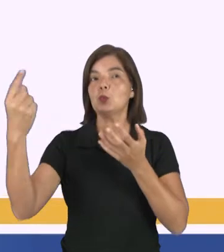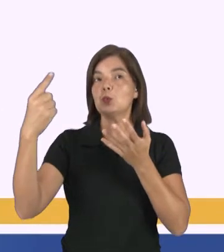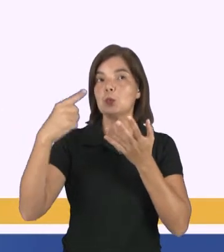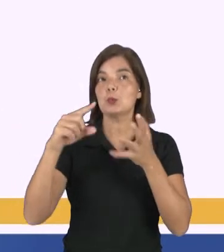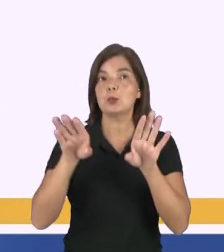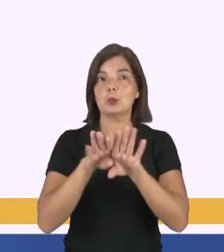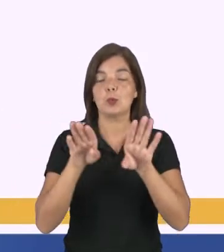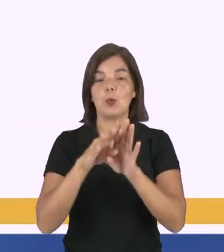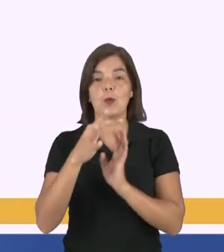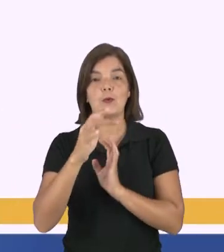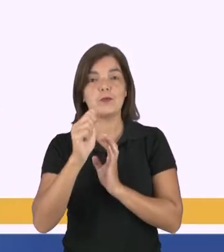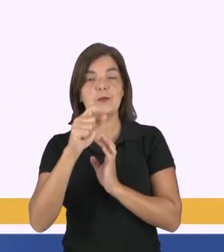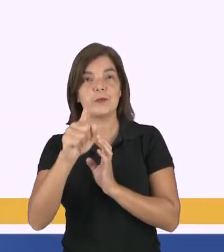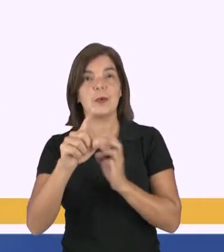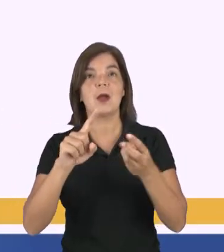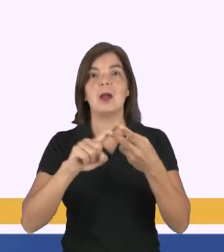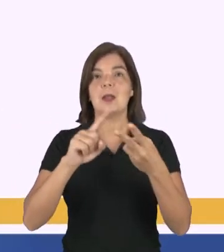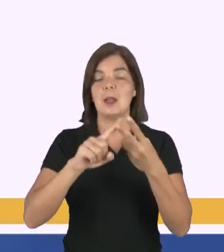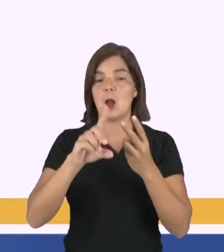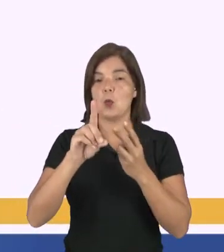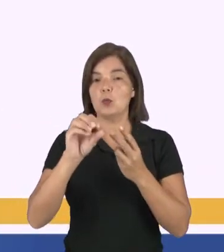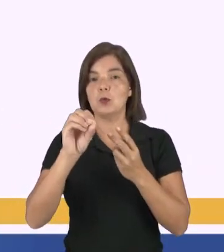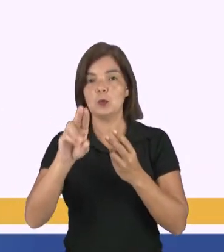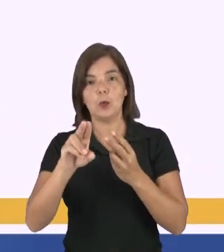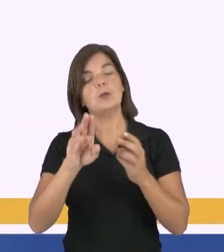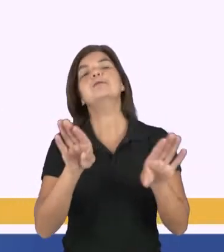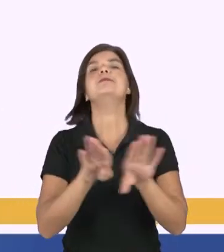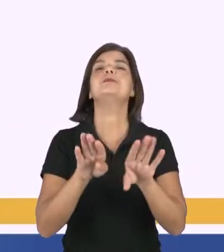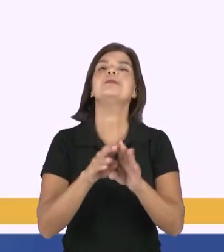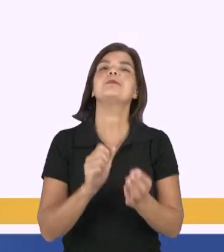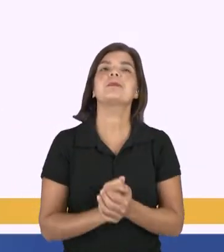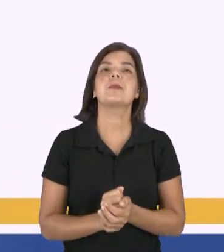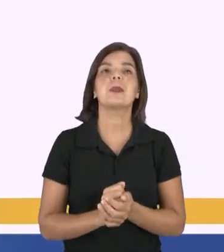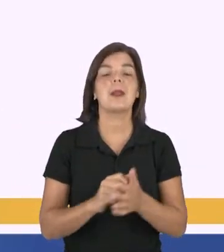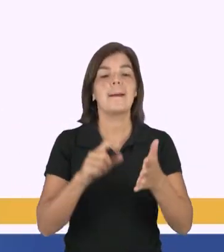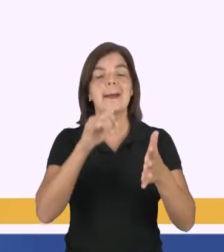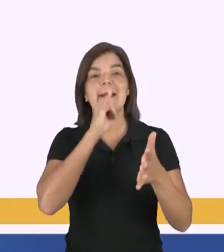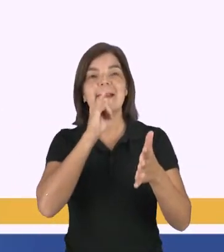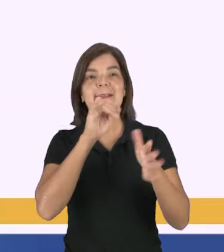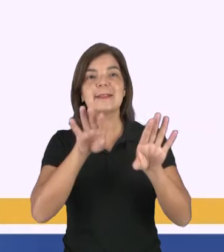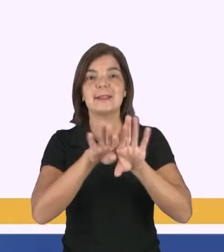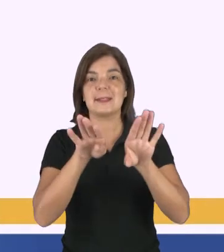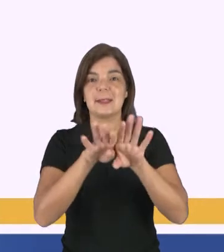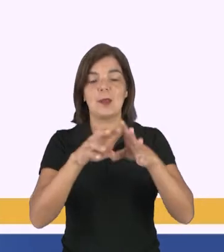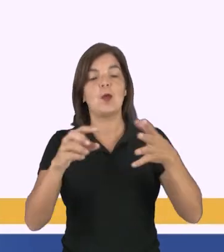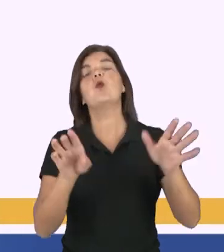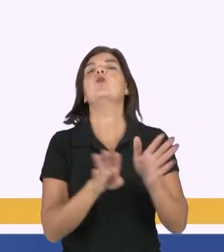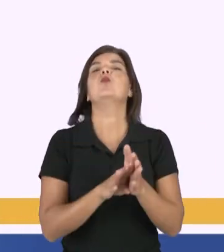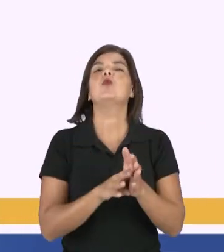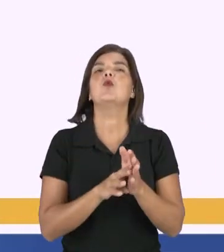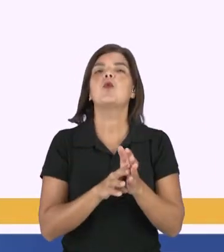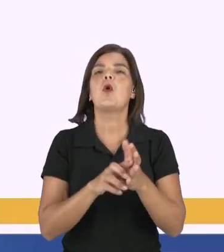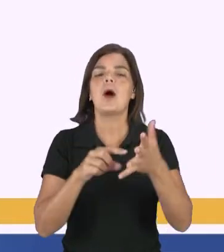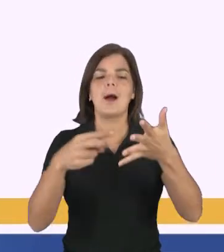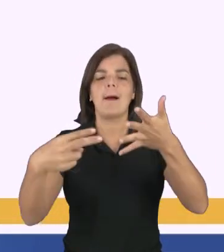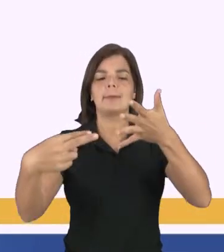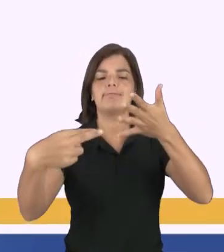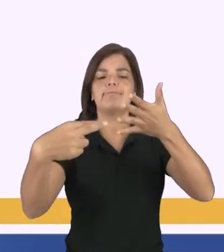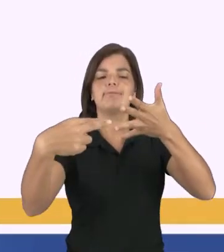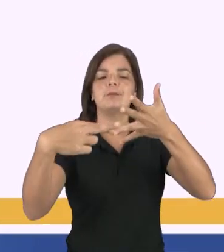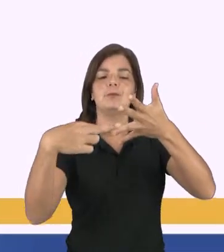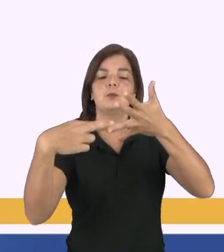dó a nota né quem estiver numa segunda linha que é onde eu escrevo a minha clave de sol